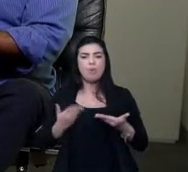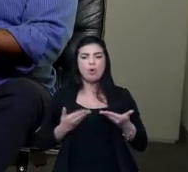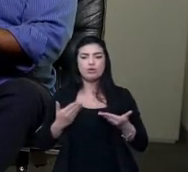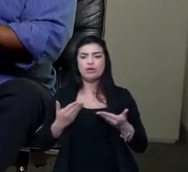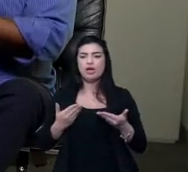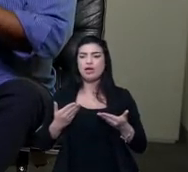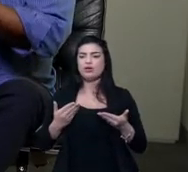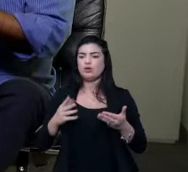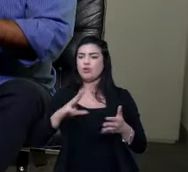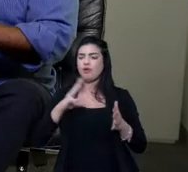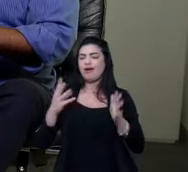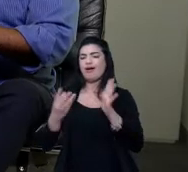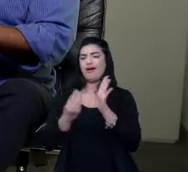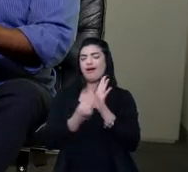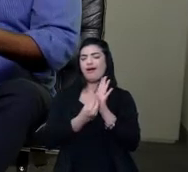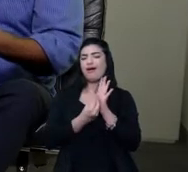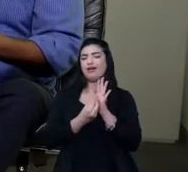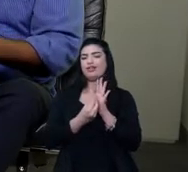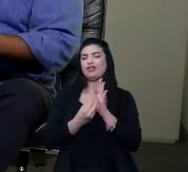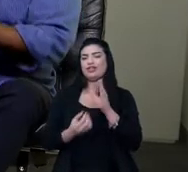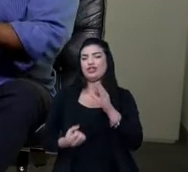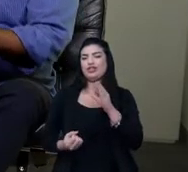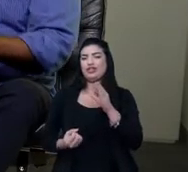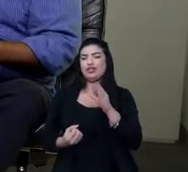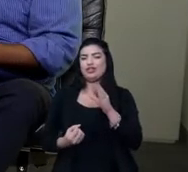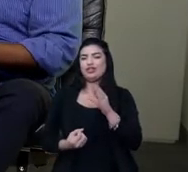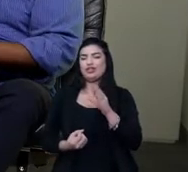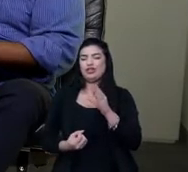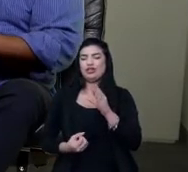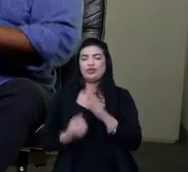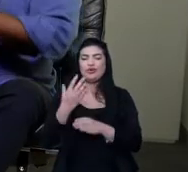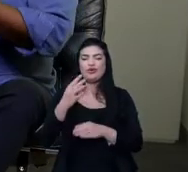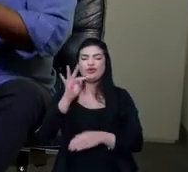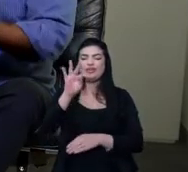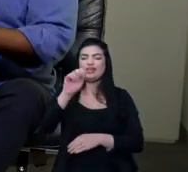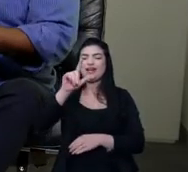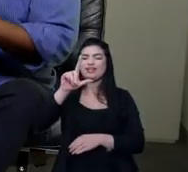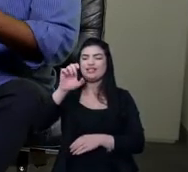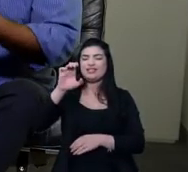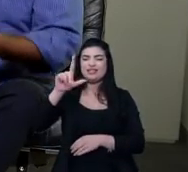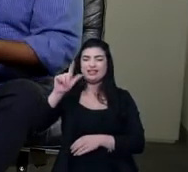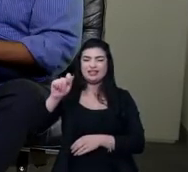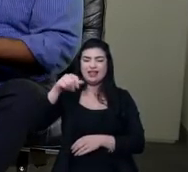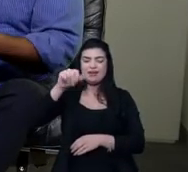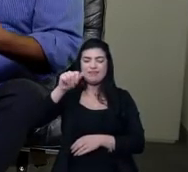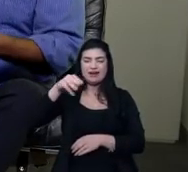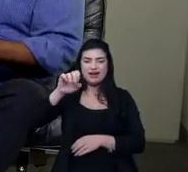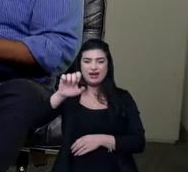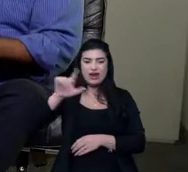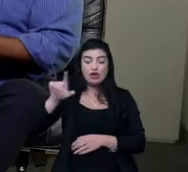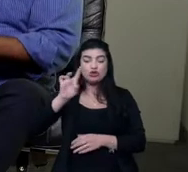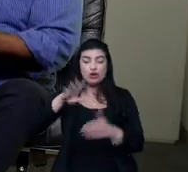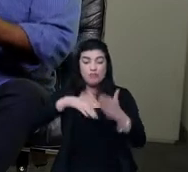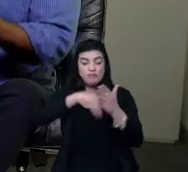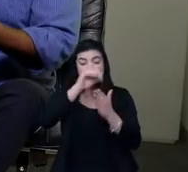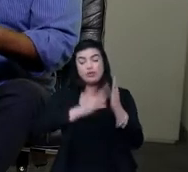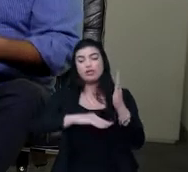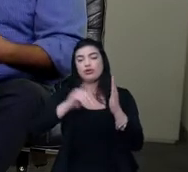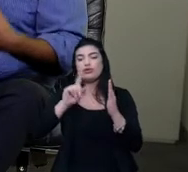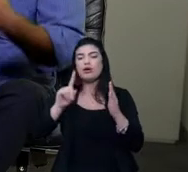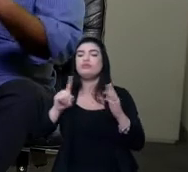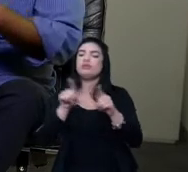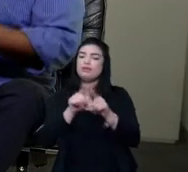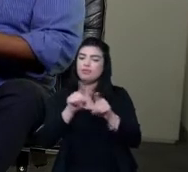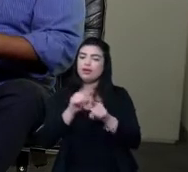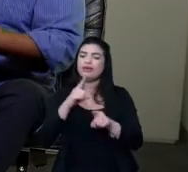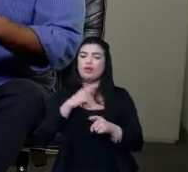né? Desde, sei lá, o Di Cavalcanti, a Tarsila do Amaral, e não só os pintores, mas, sei lá, poetas como Oswald de Andrade,